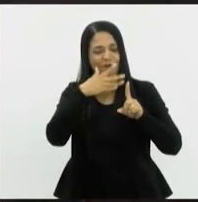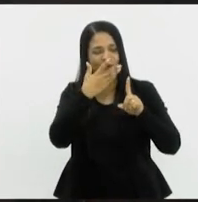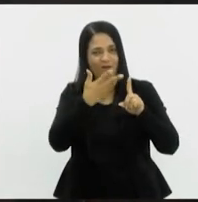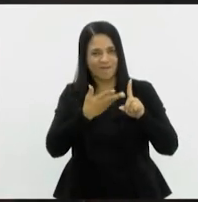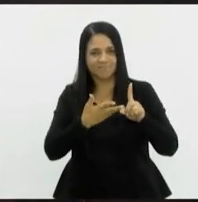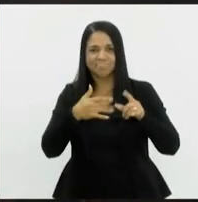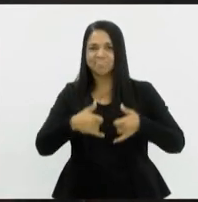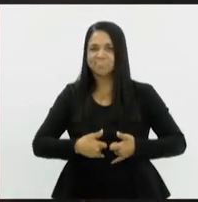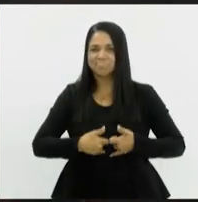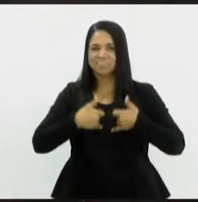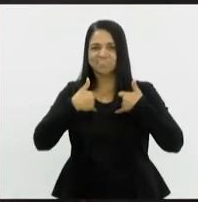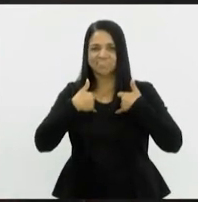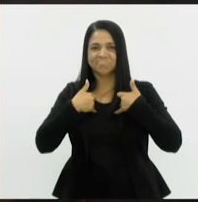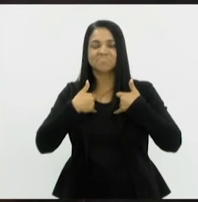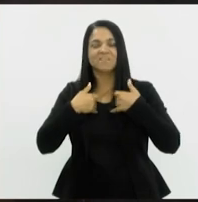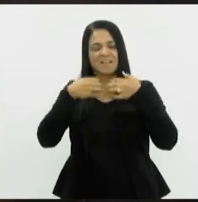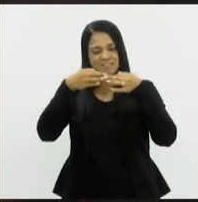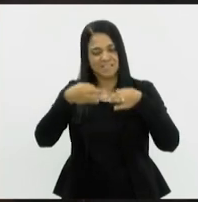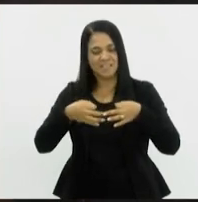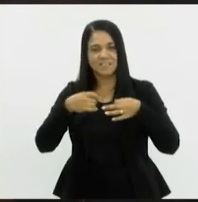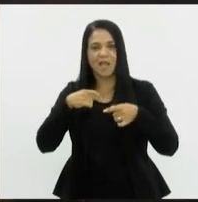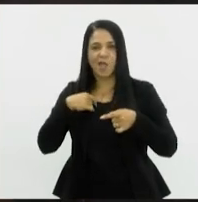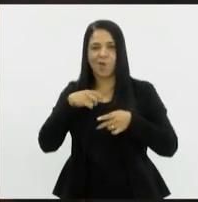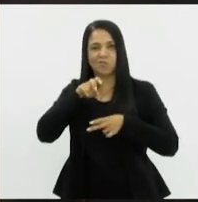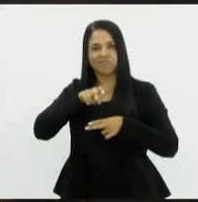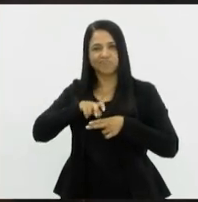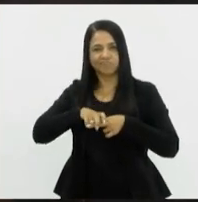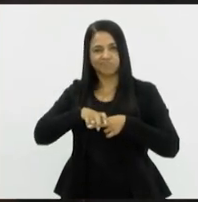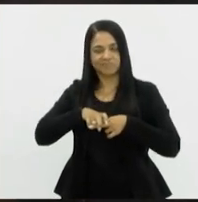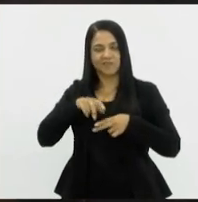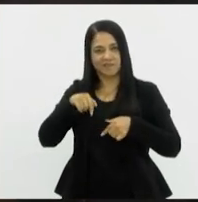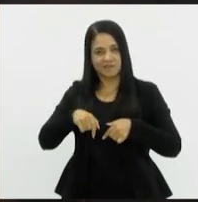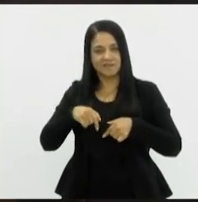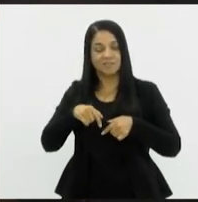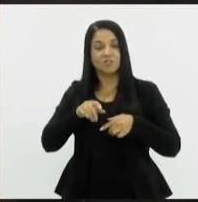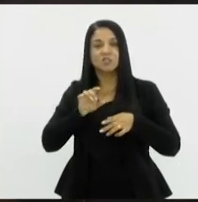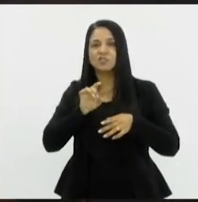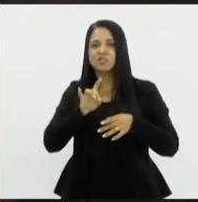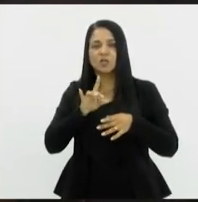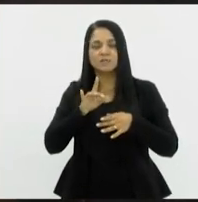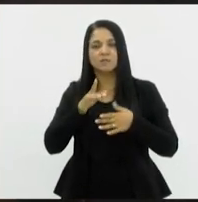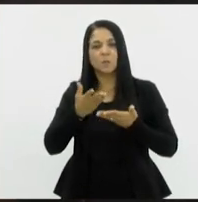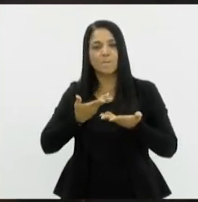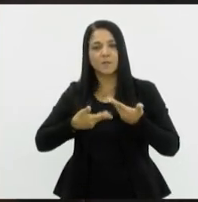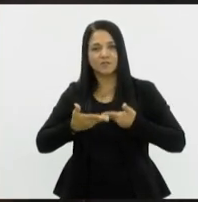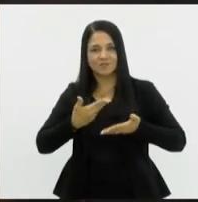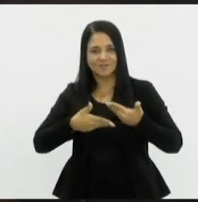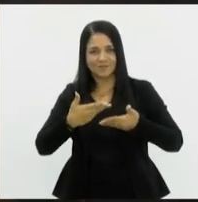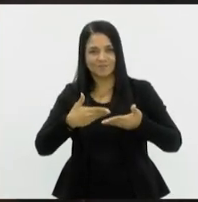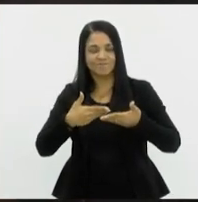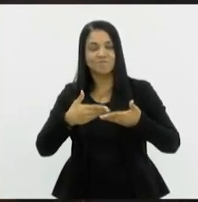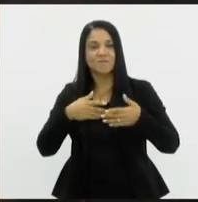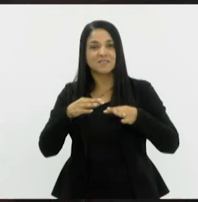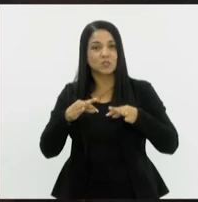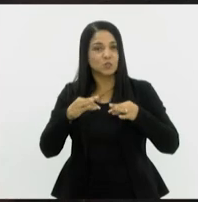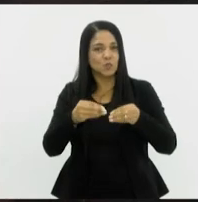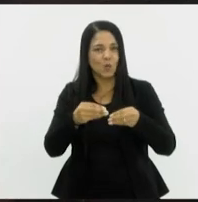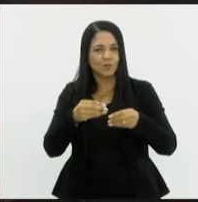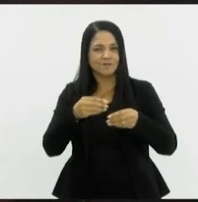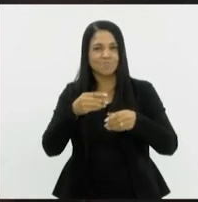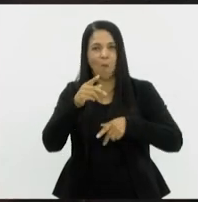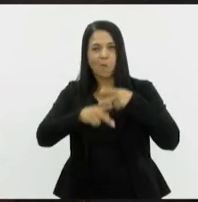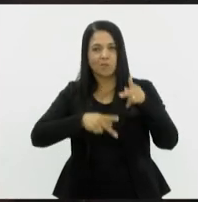tenho certeza que eu estou aqui só sendo canal, mas que Mangaratiba está lhe entregando essa medalha e